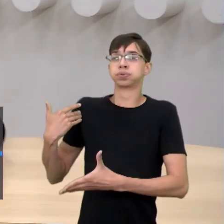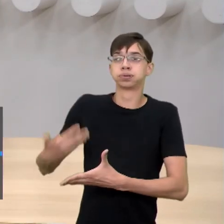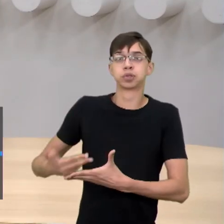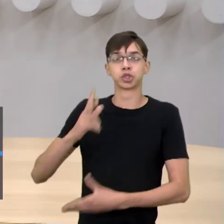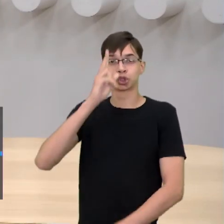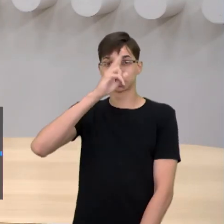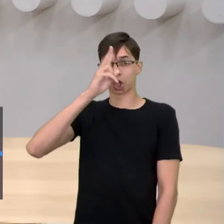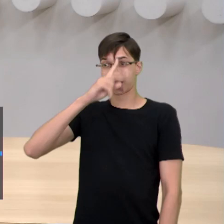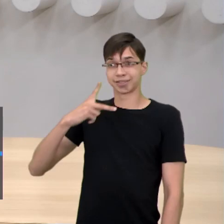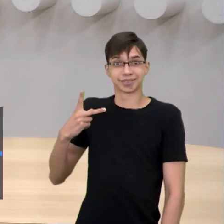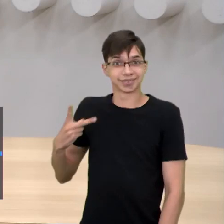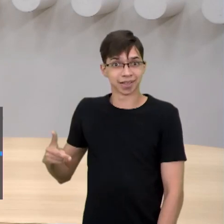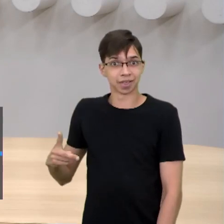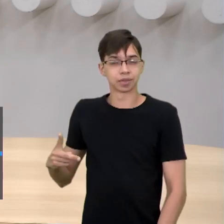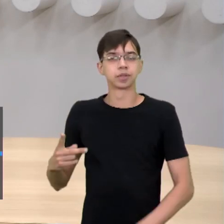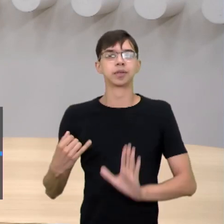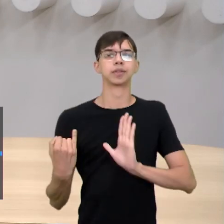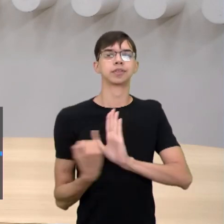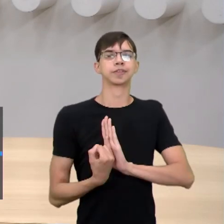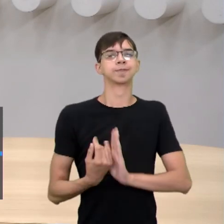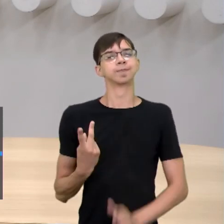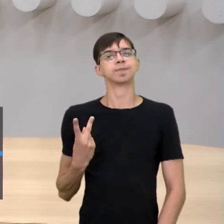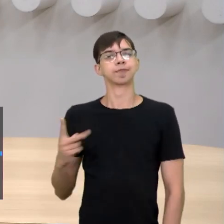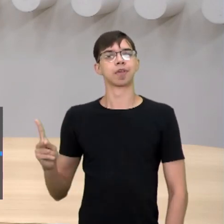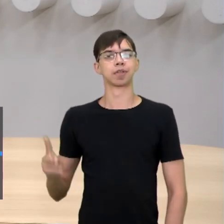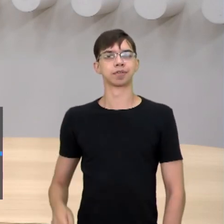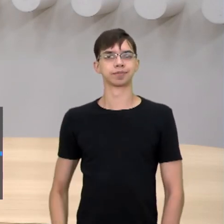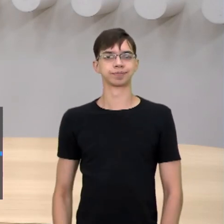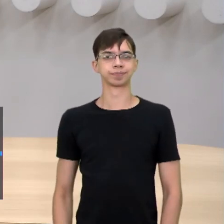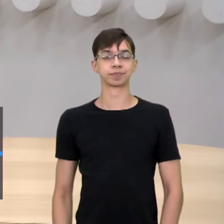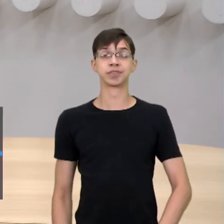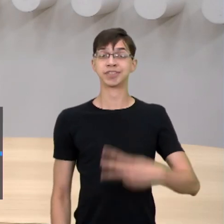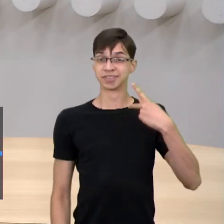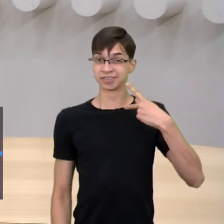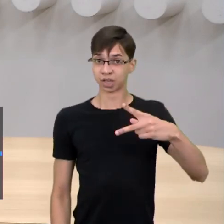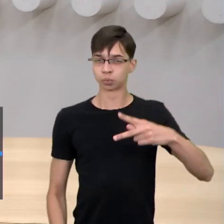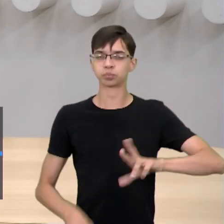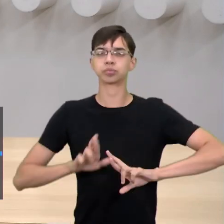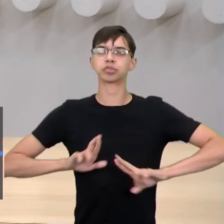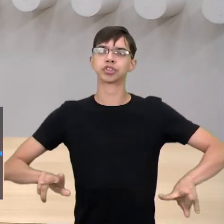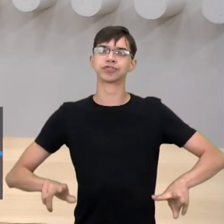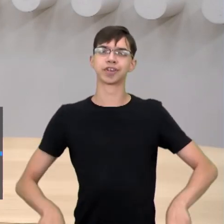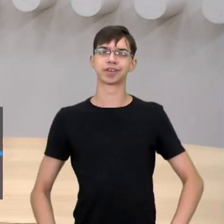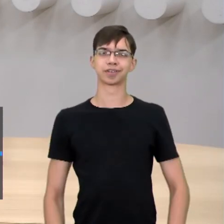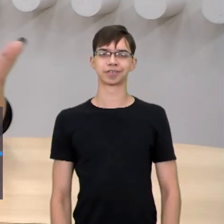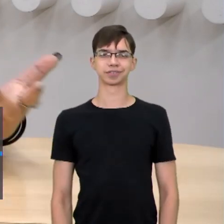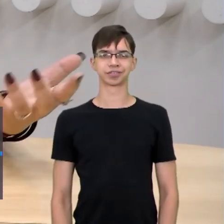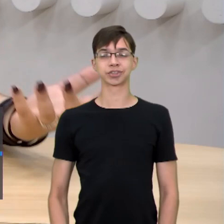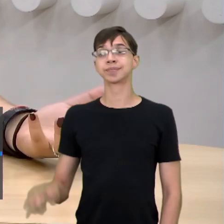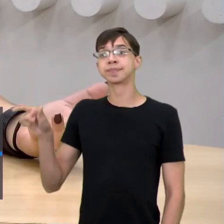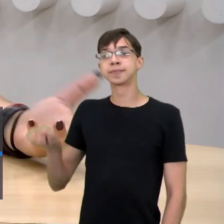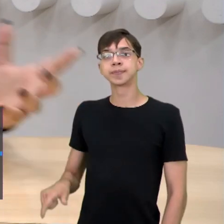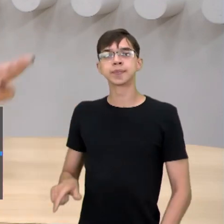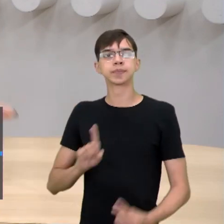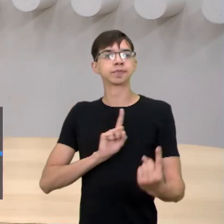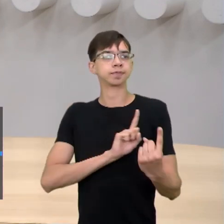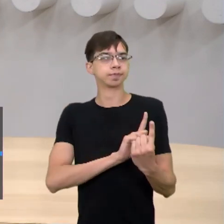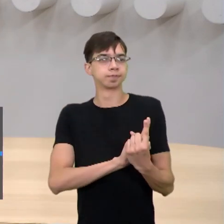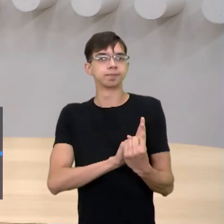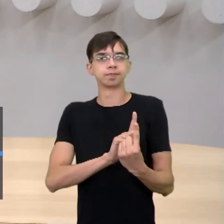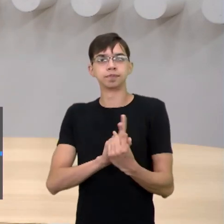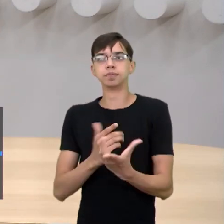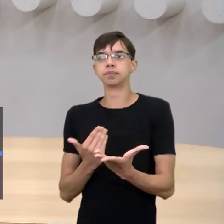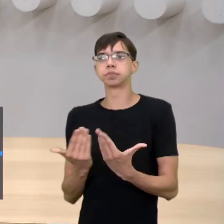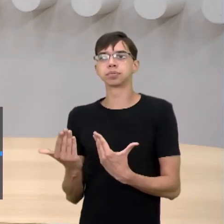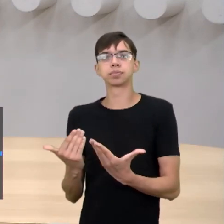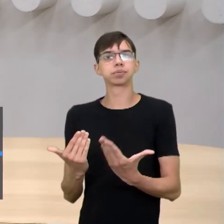dela gerou nela uma identidade que vai ser diferente da sua. A socialização dela foi diferente e isso faz